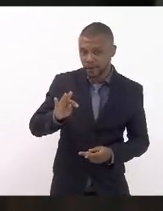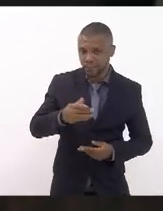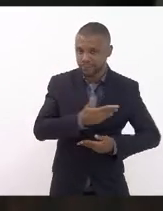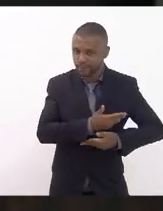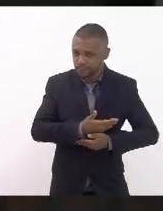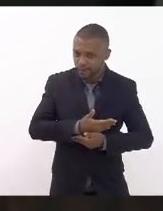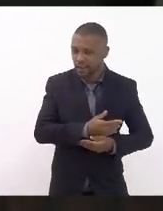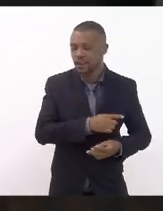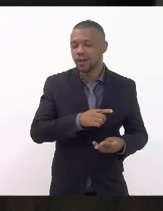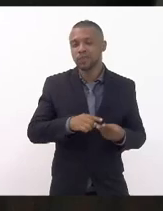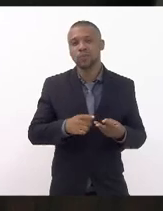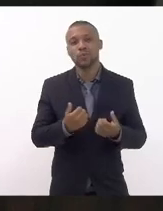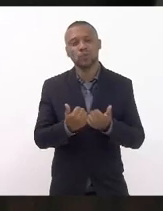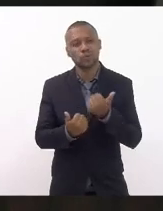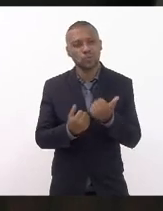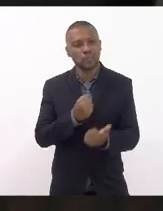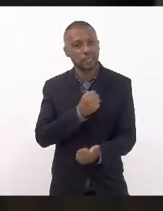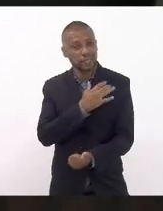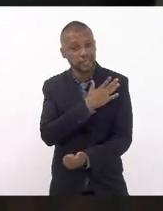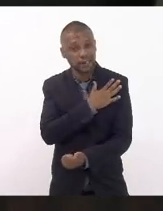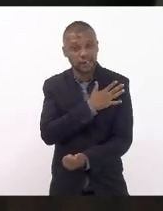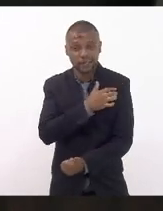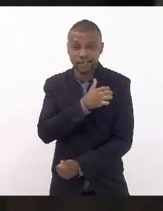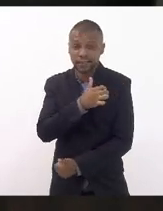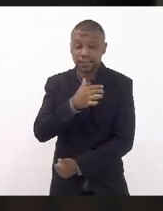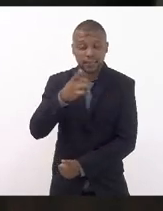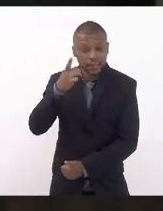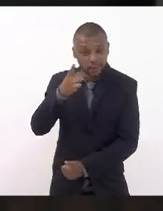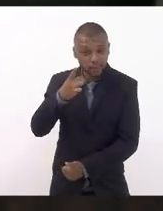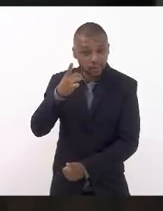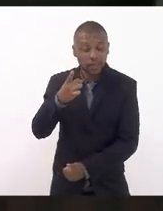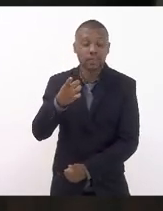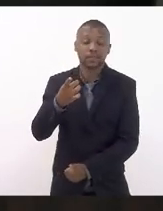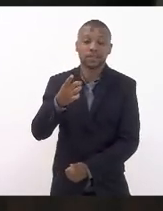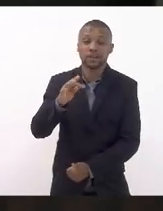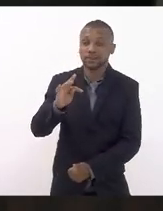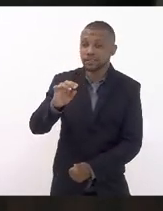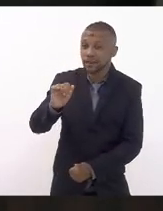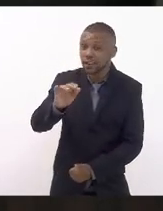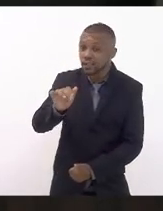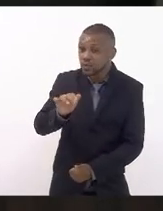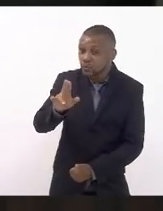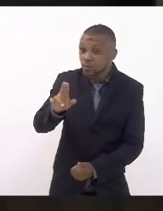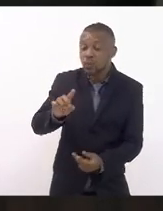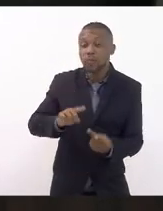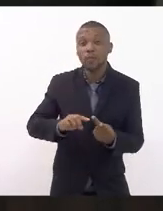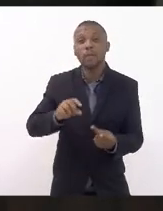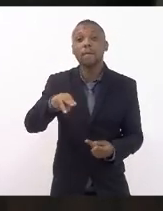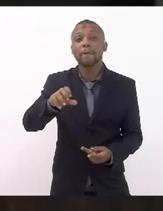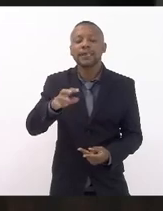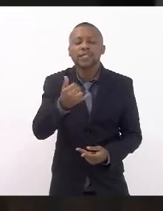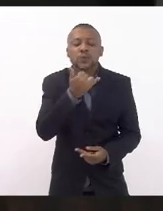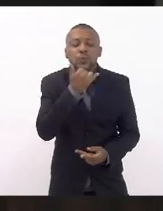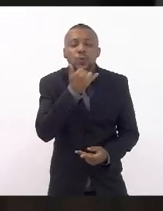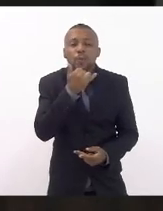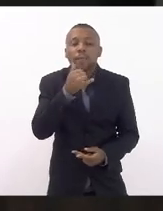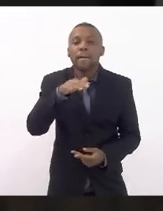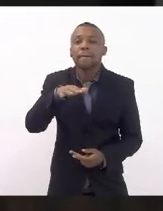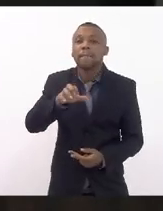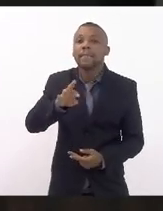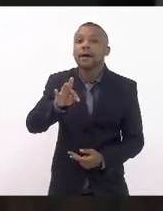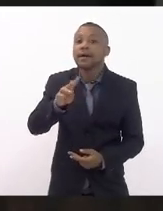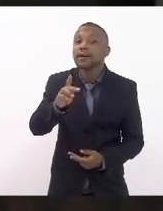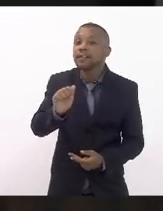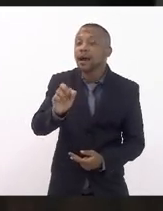Samuel, deputada enfermeira Regiane, deputada Tia Ju, deputada Marta Rocha, perdão Marta que eu não ter retornado sua